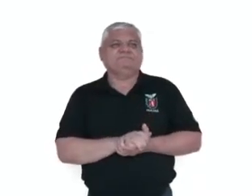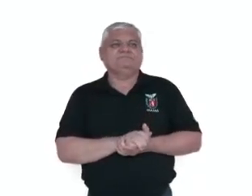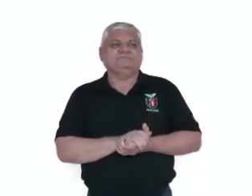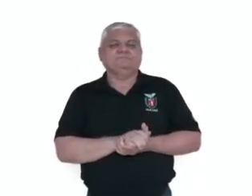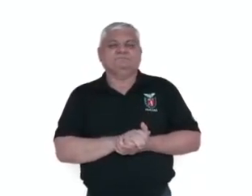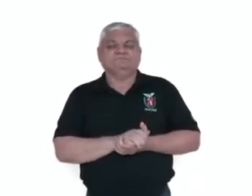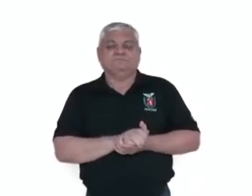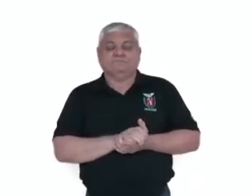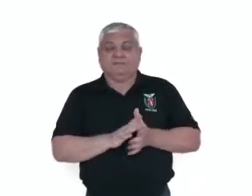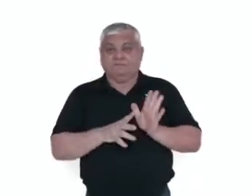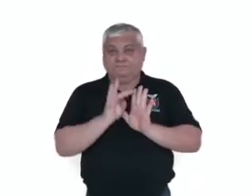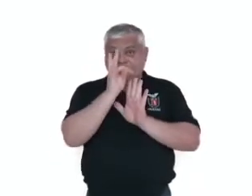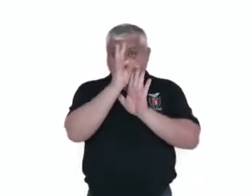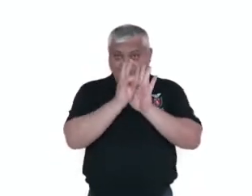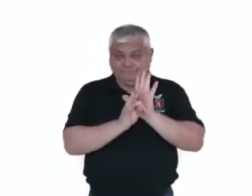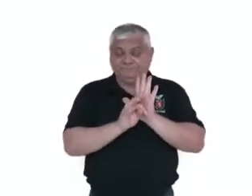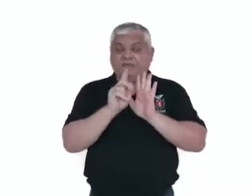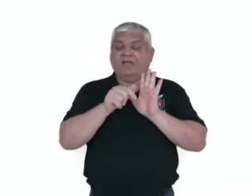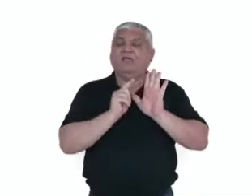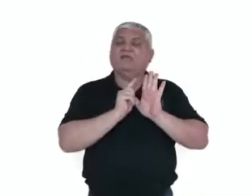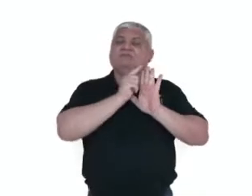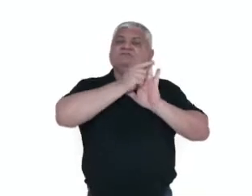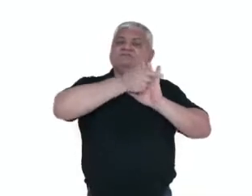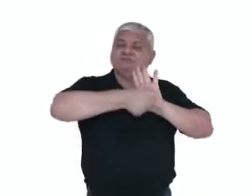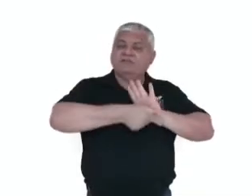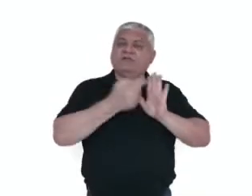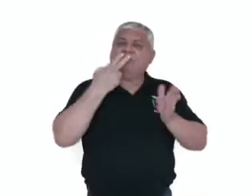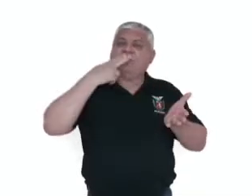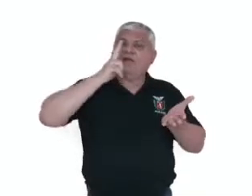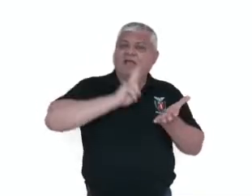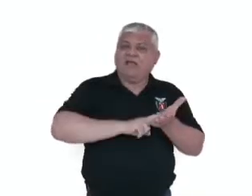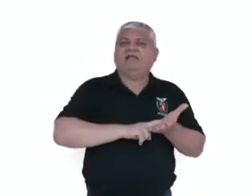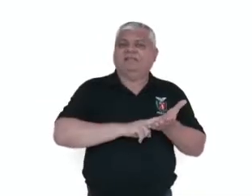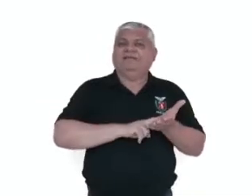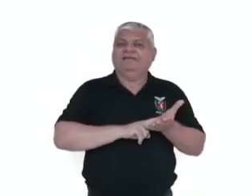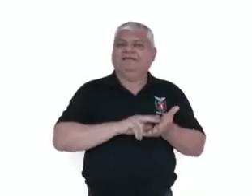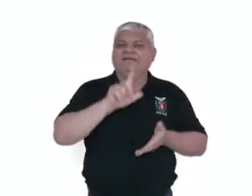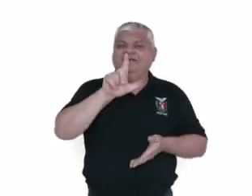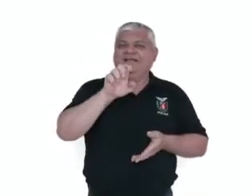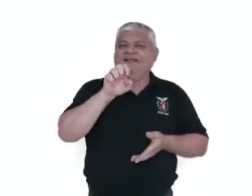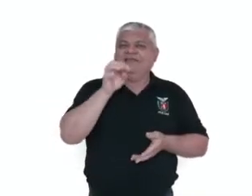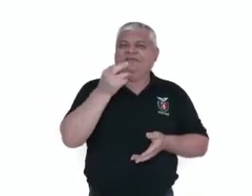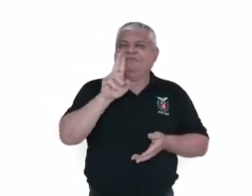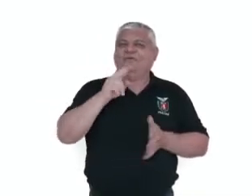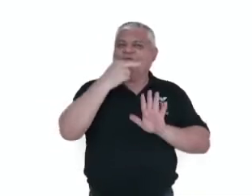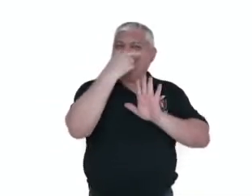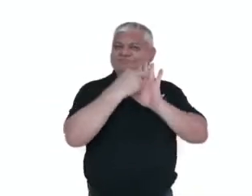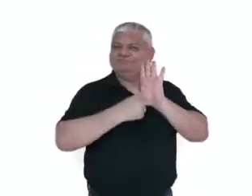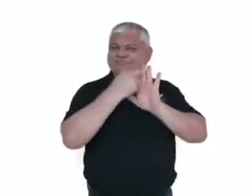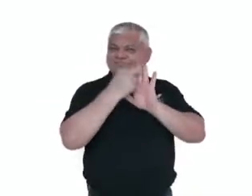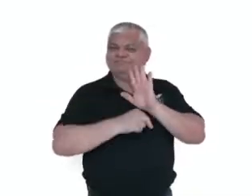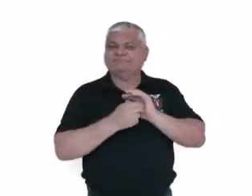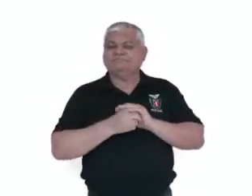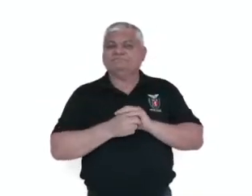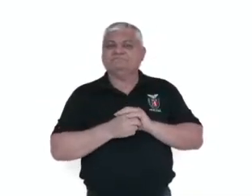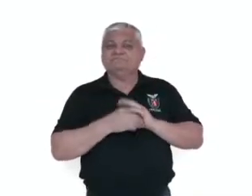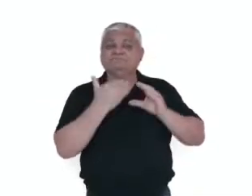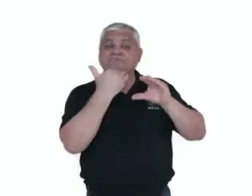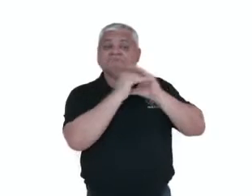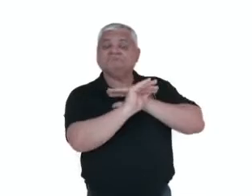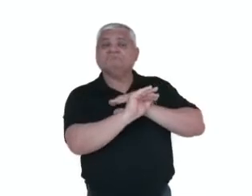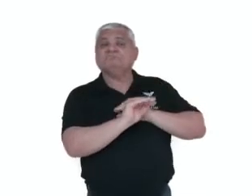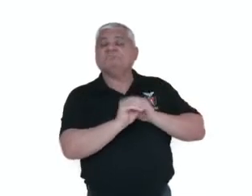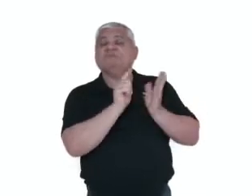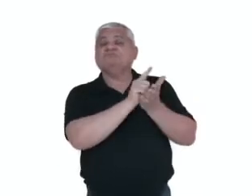Então, o texto ele pertence ao gênero Carta do Leitor. É enviada ao jornal Folha de São Paulo, a